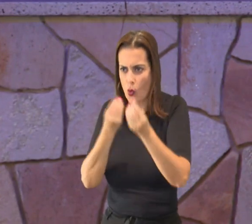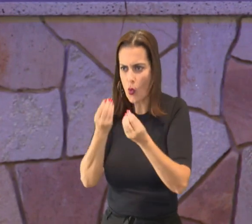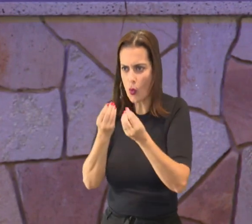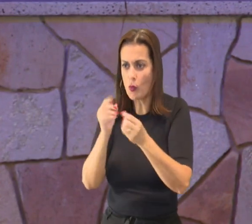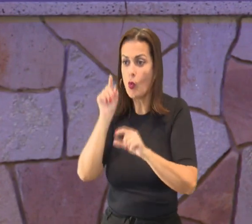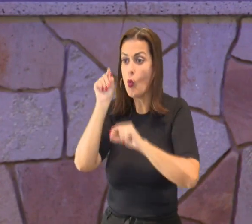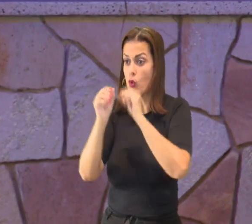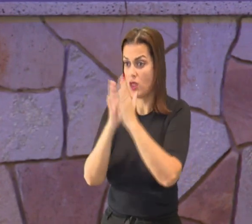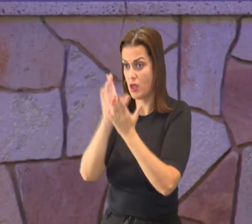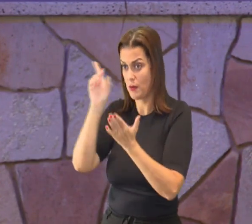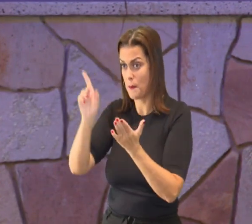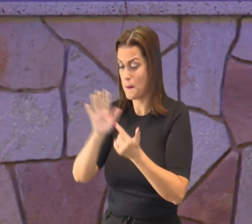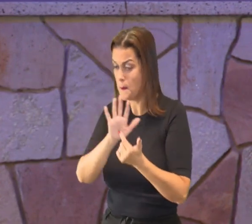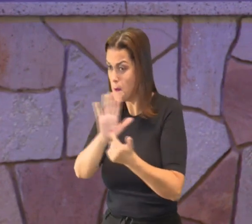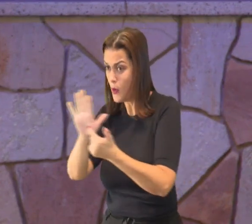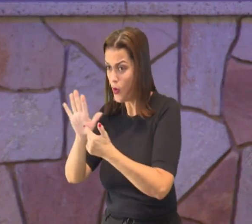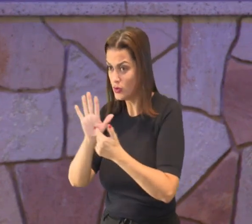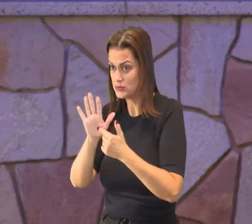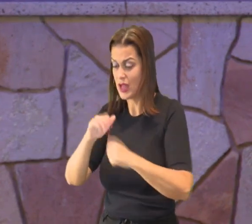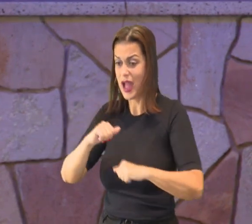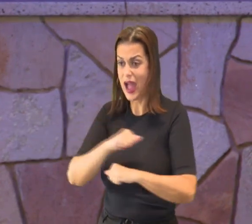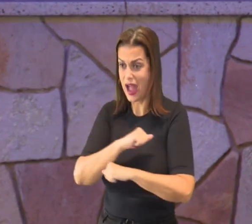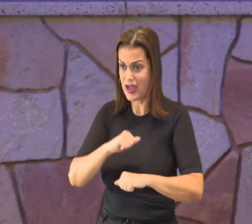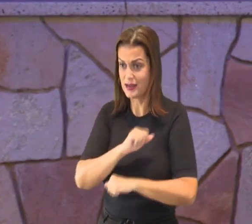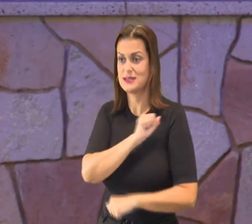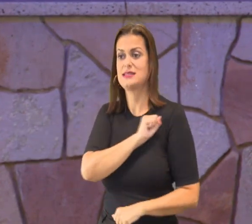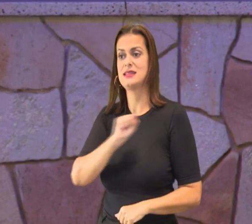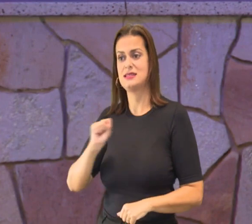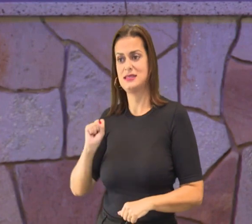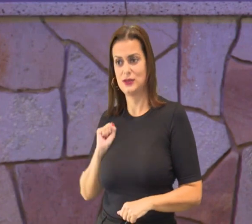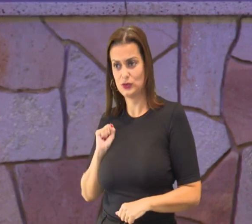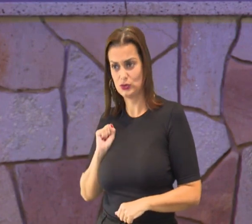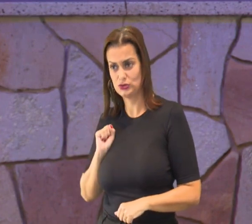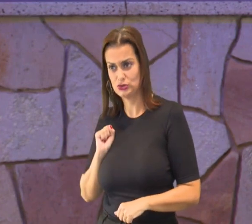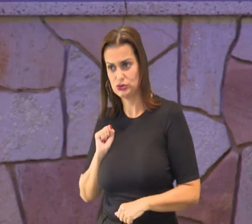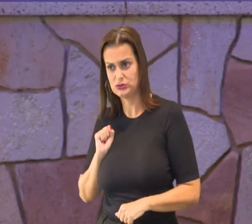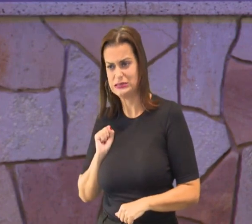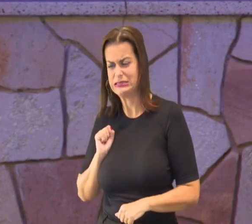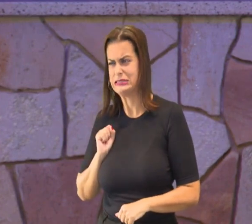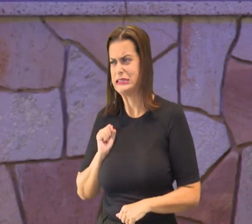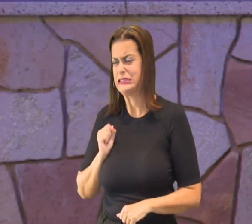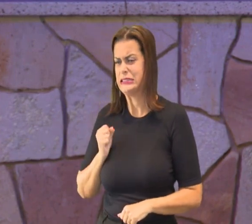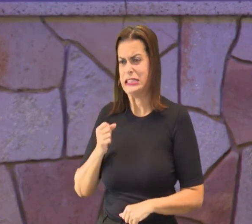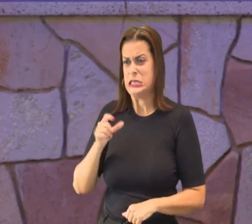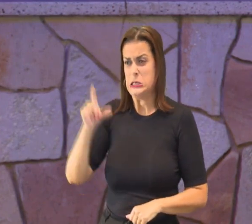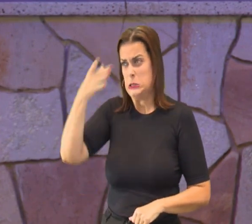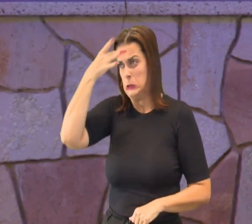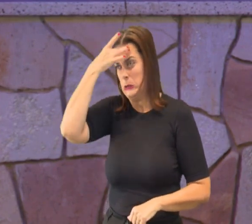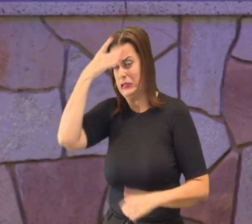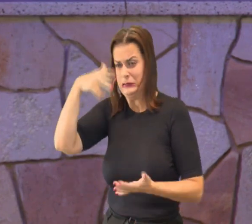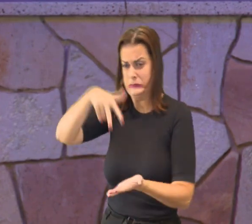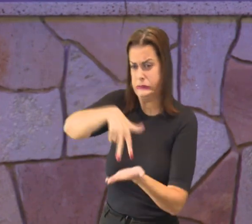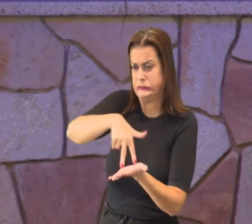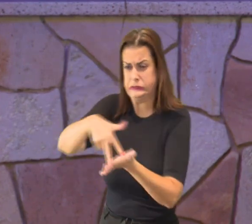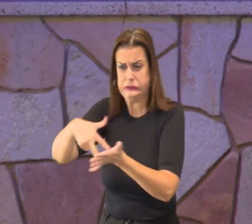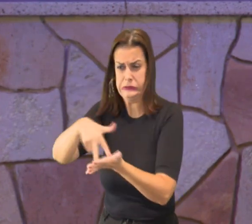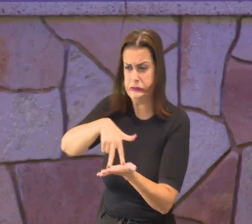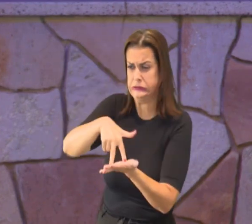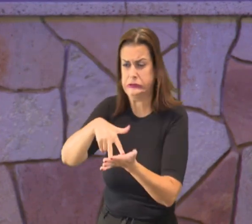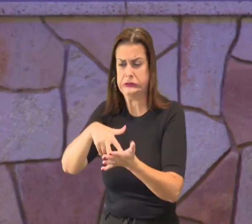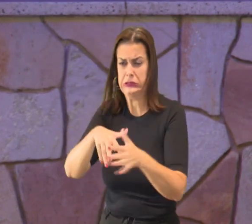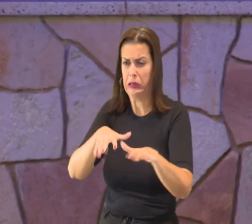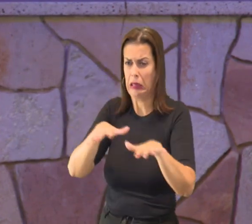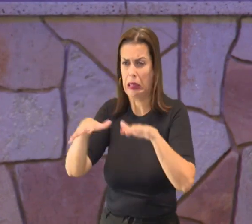Deus nos mostra, Arão, o sacerdote, era indeciso, vacilante,